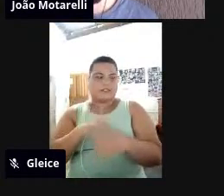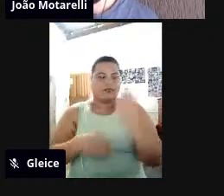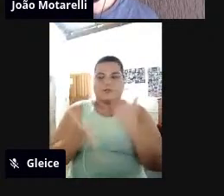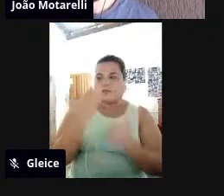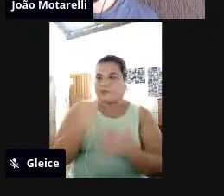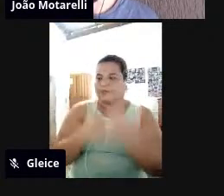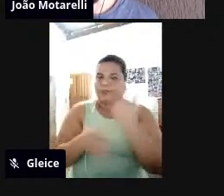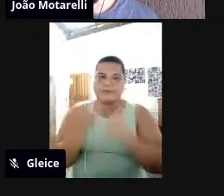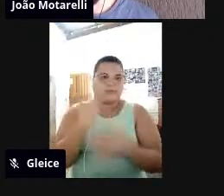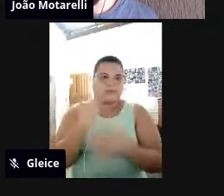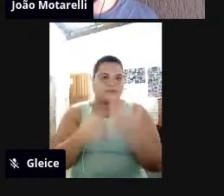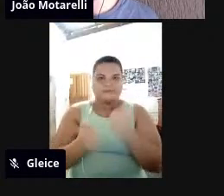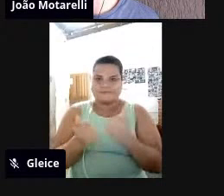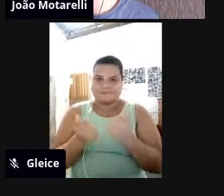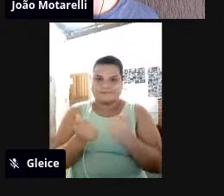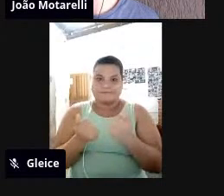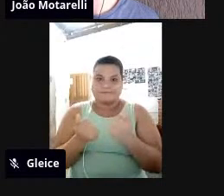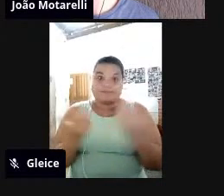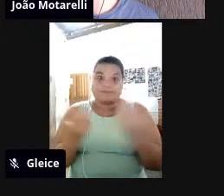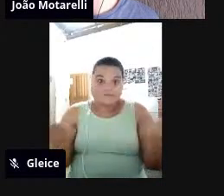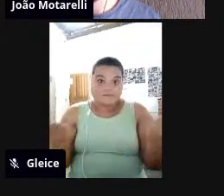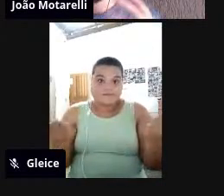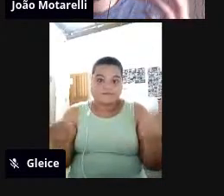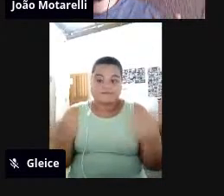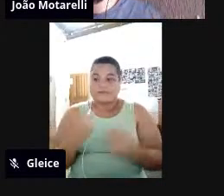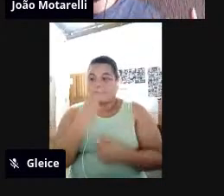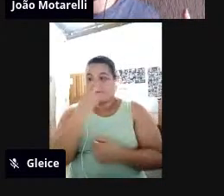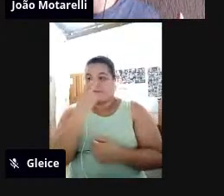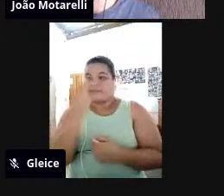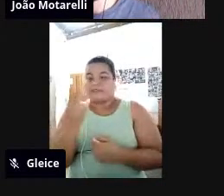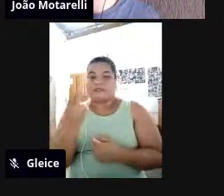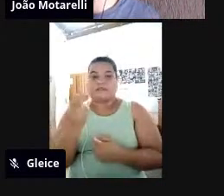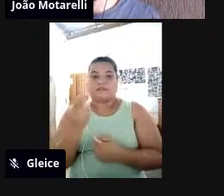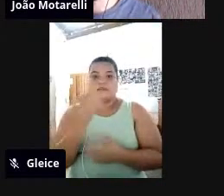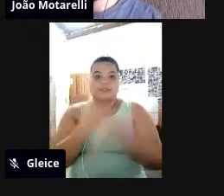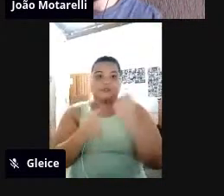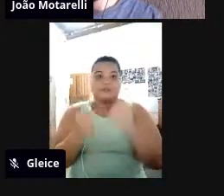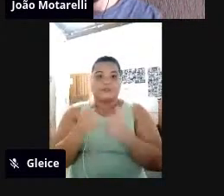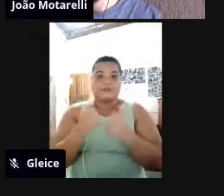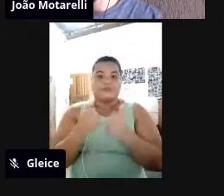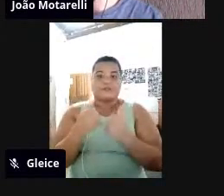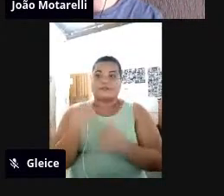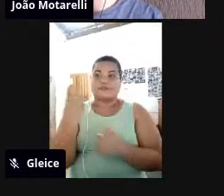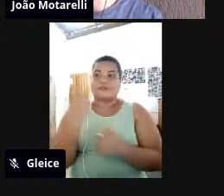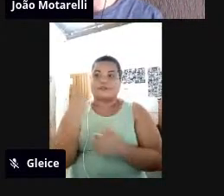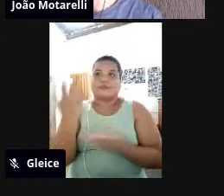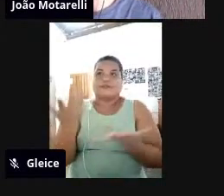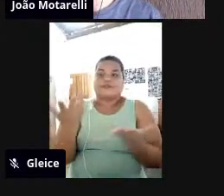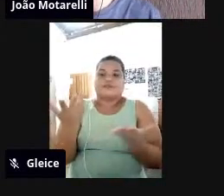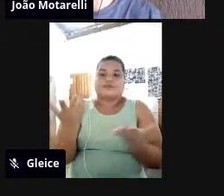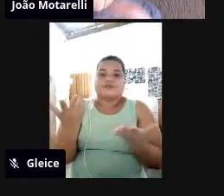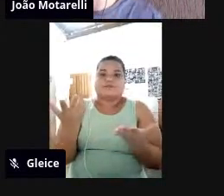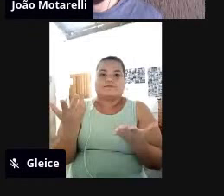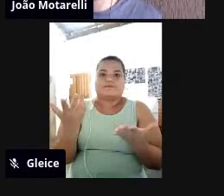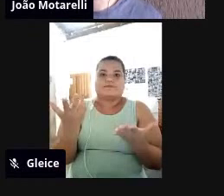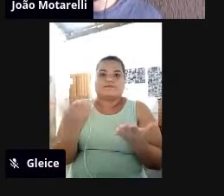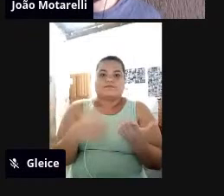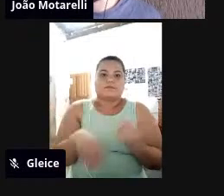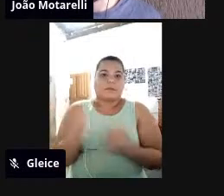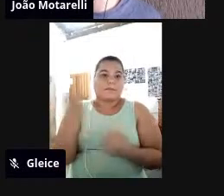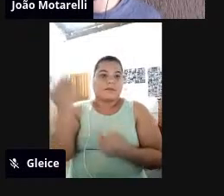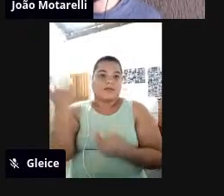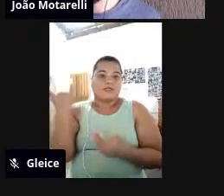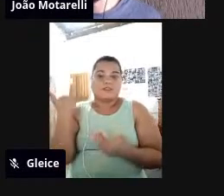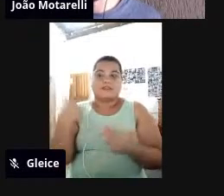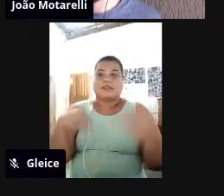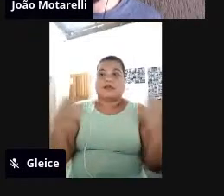jeito. Ou seja, parece que a comida, ela ganha um maior valor, ela fica, antes o que era só um chocolate é, meu Deus,